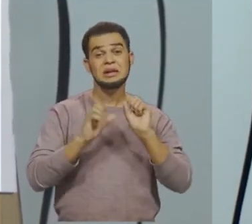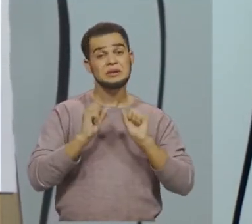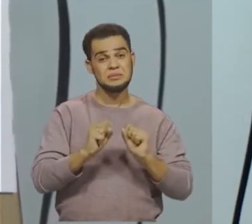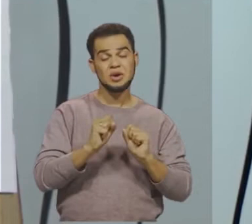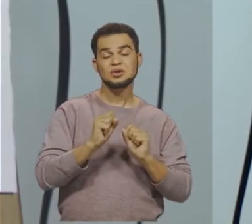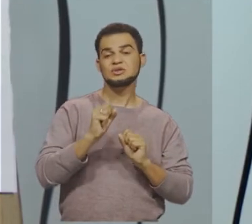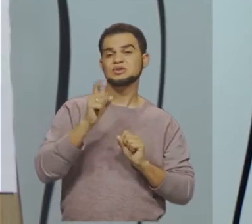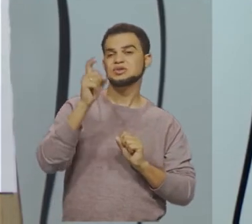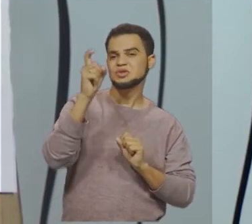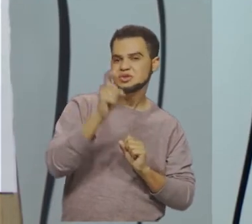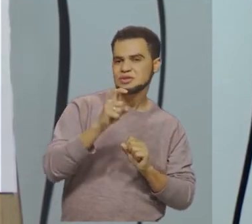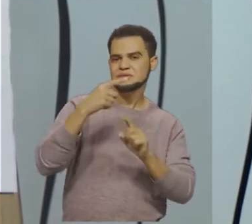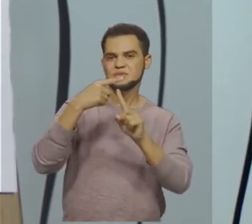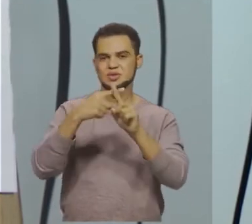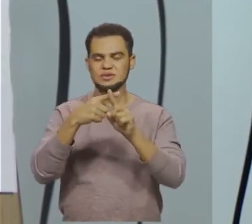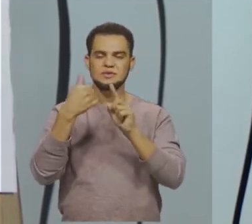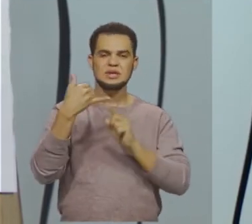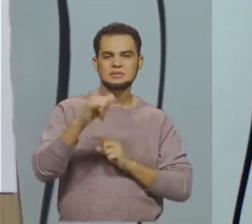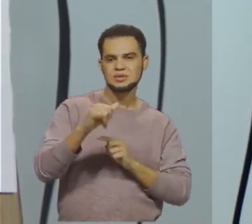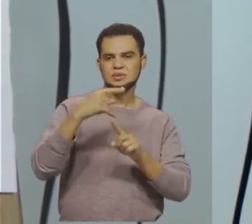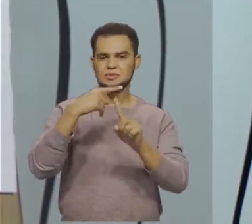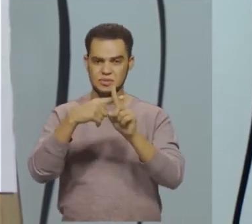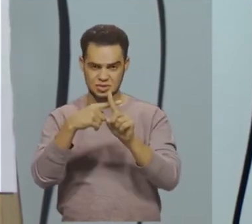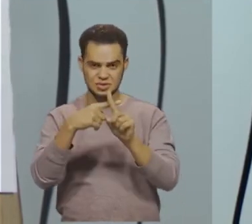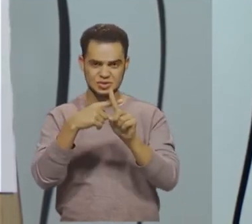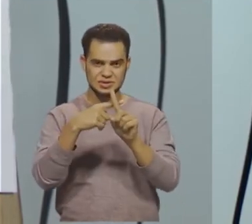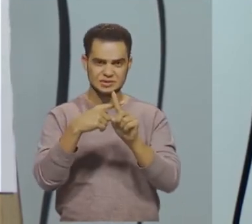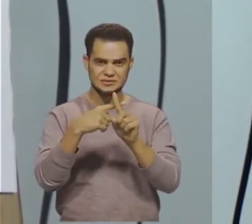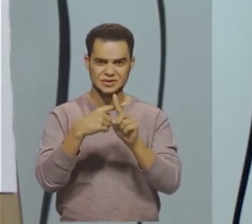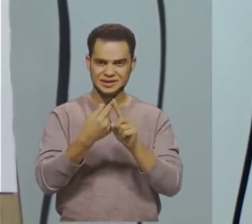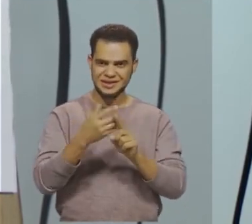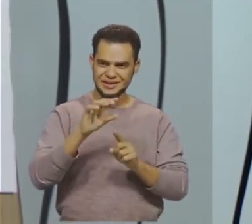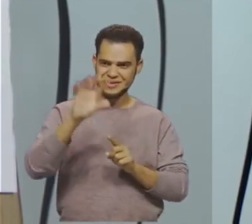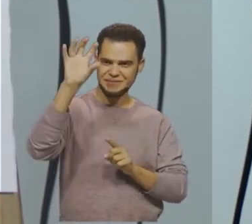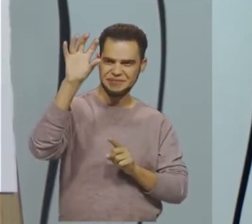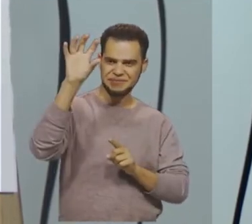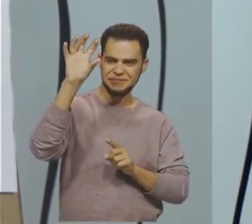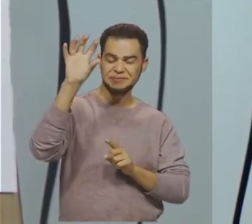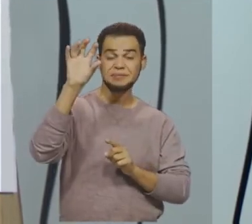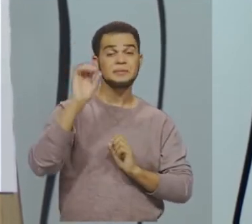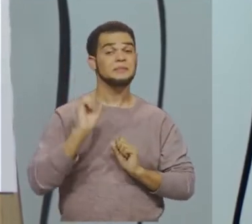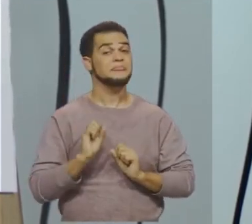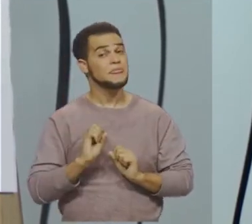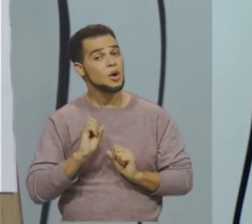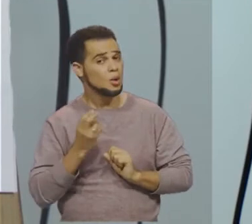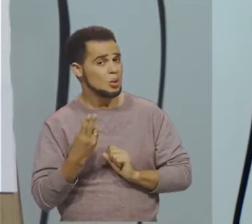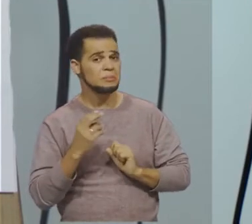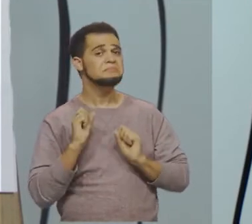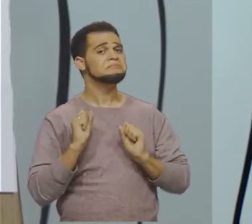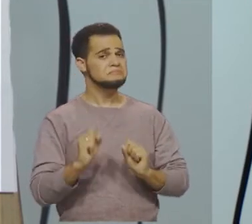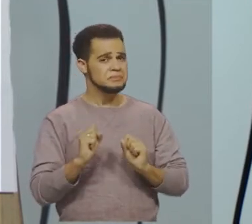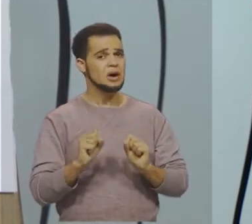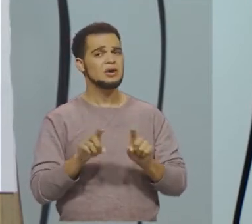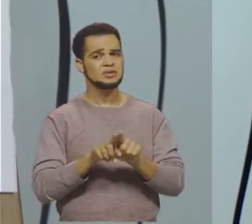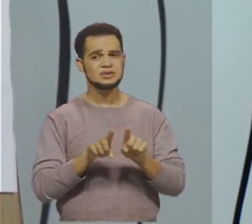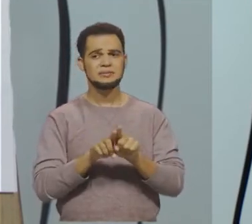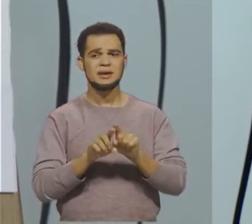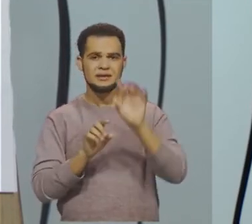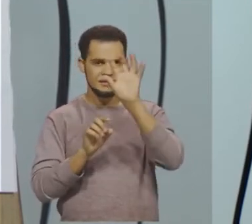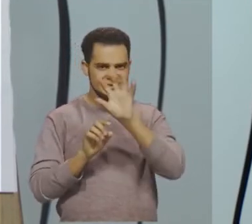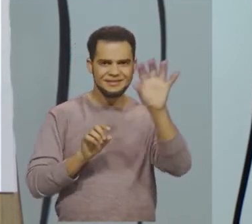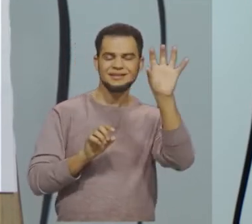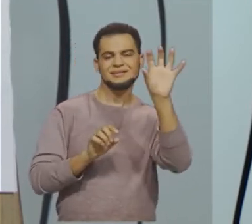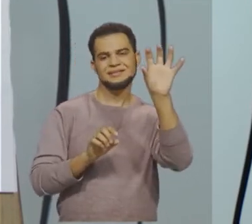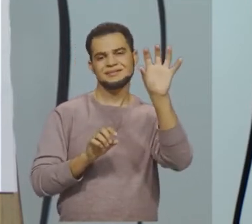y positivo, está aqui no primeiro quadrante, ou ele pode estar aqui, o par